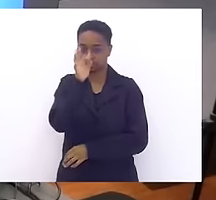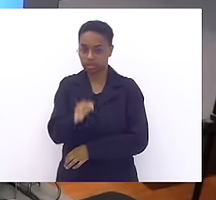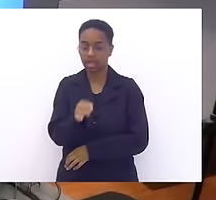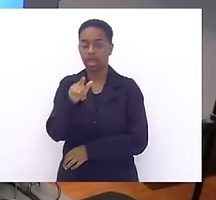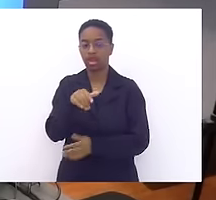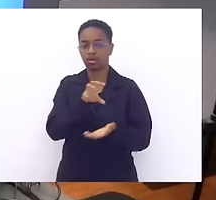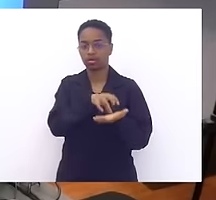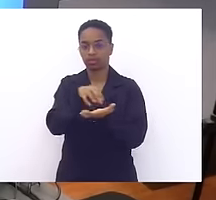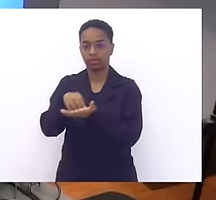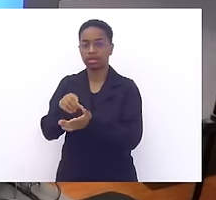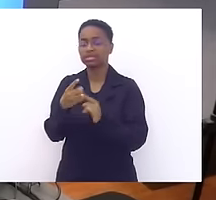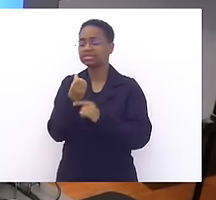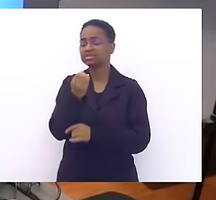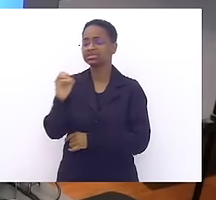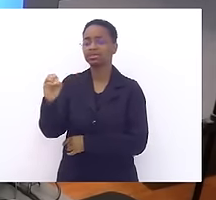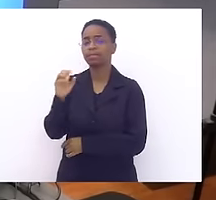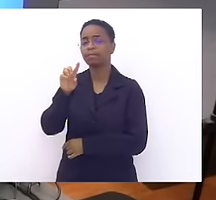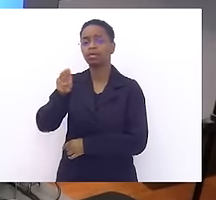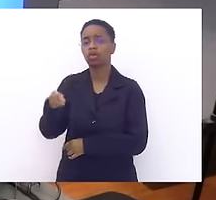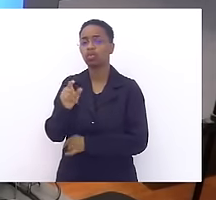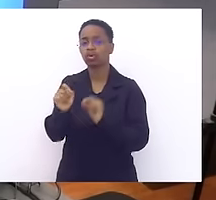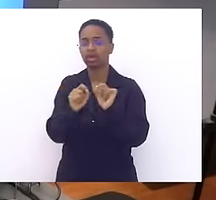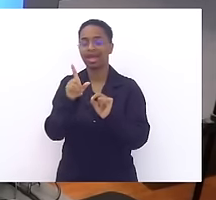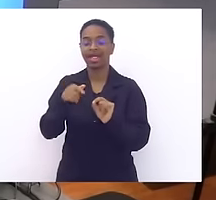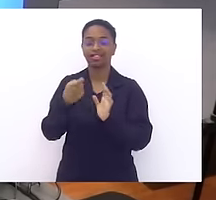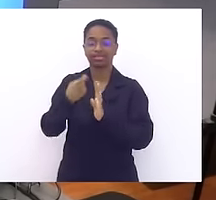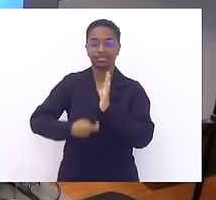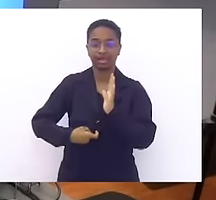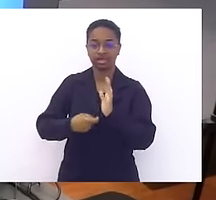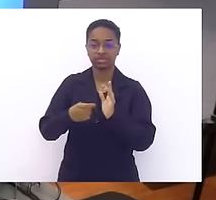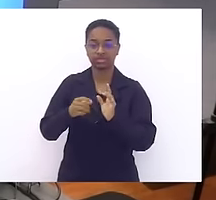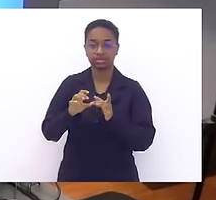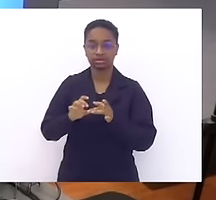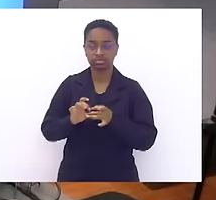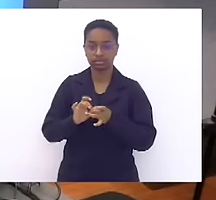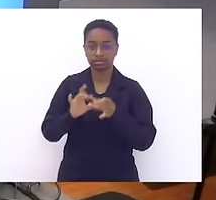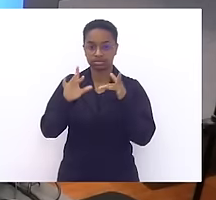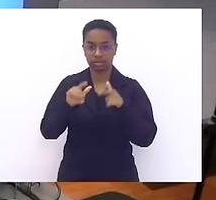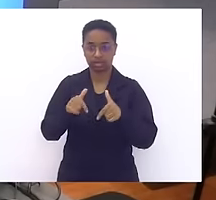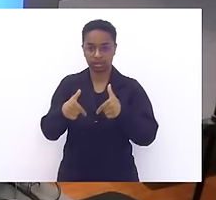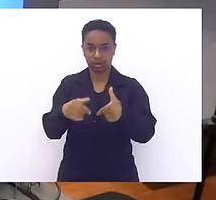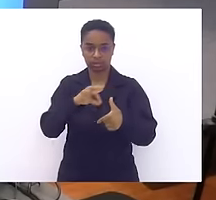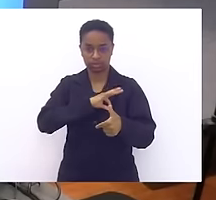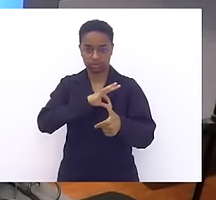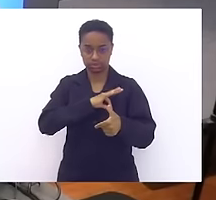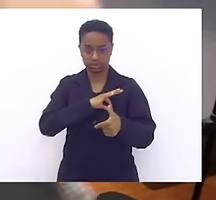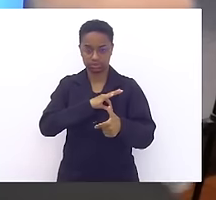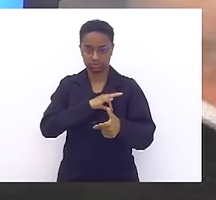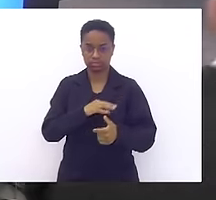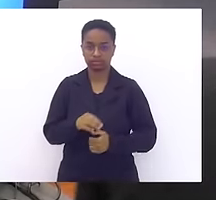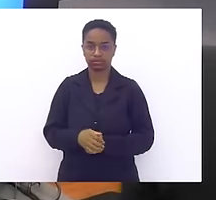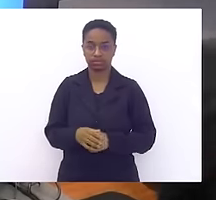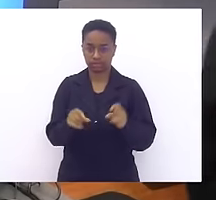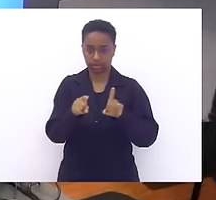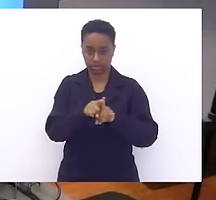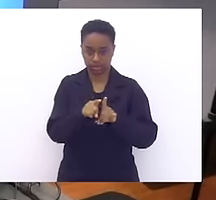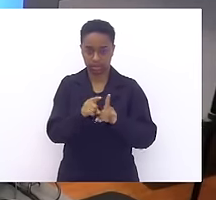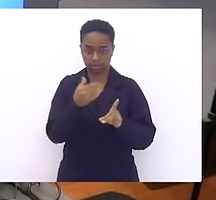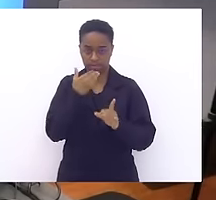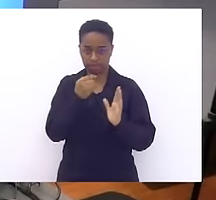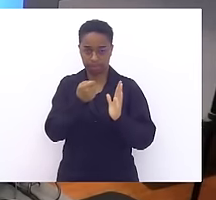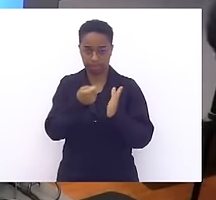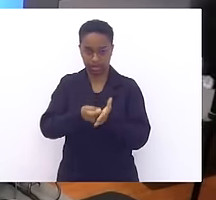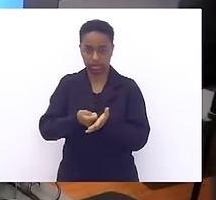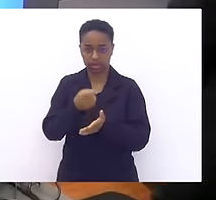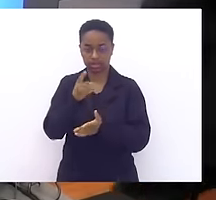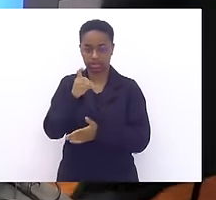é o quê 685 milhões a taxa pelo exercício de poder de polícia taxa de exercício de poder de polícia também é cobrado pelo Detro